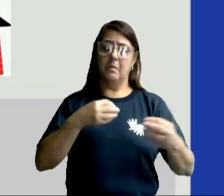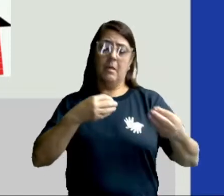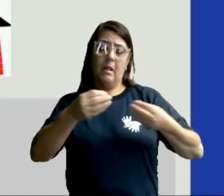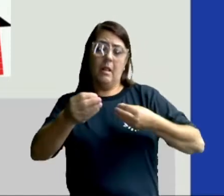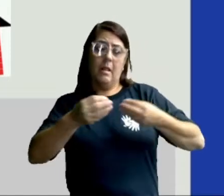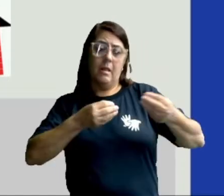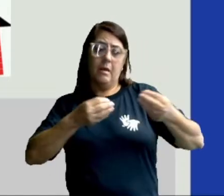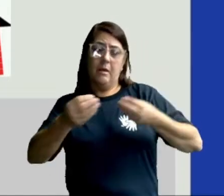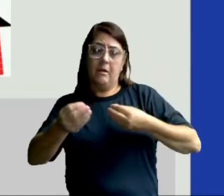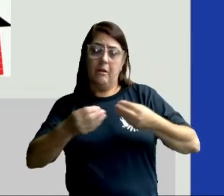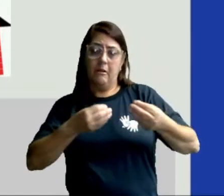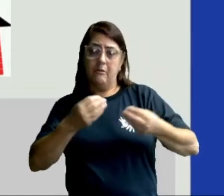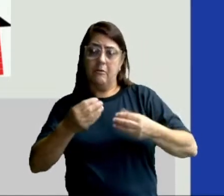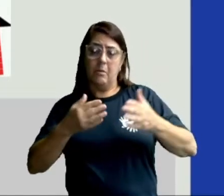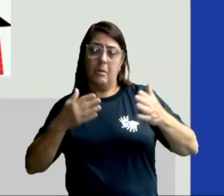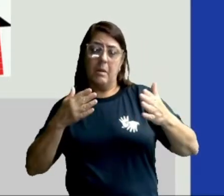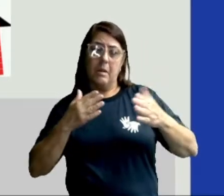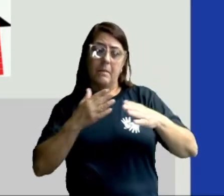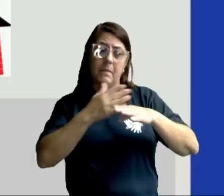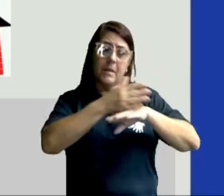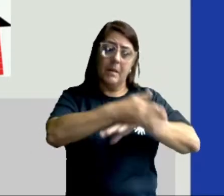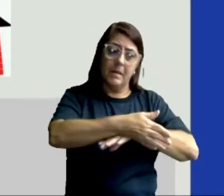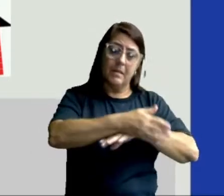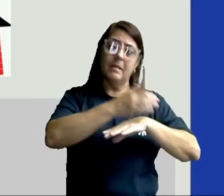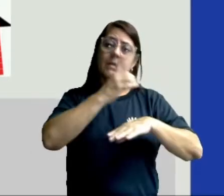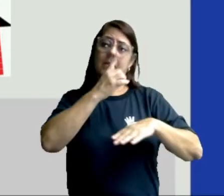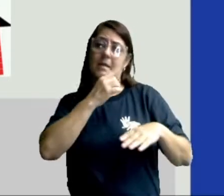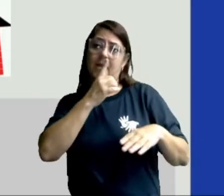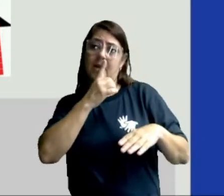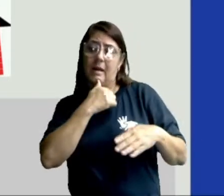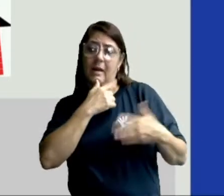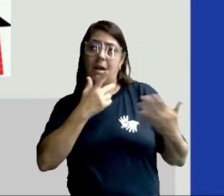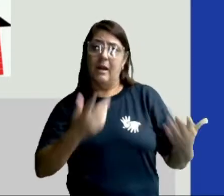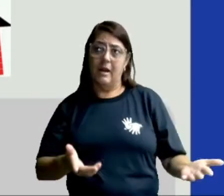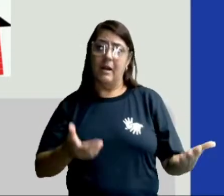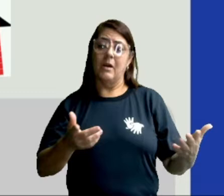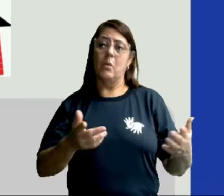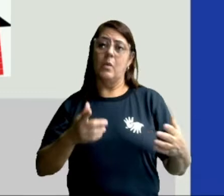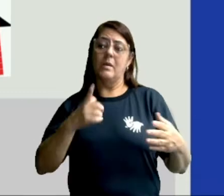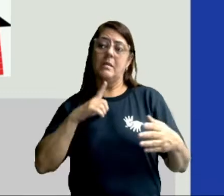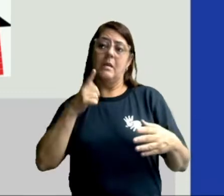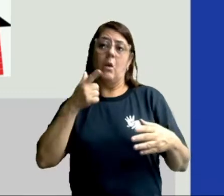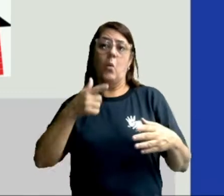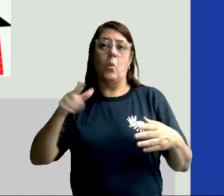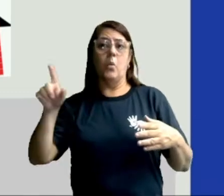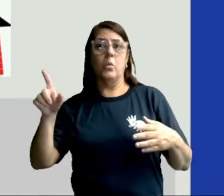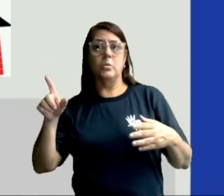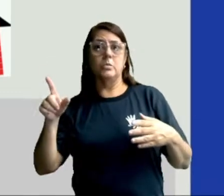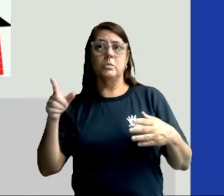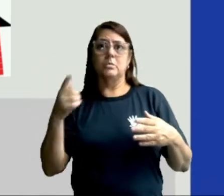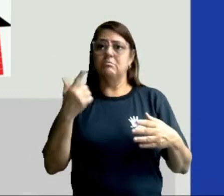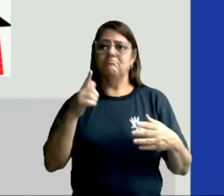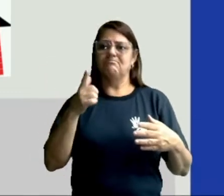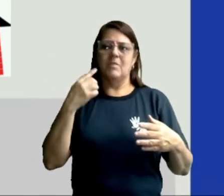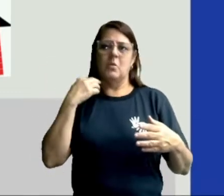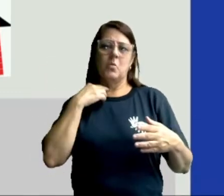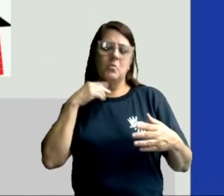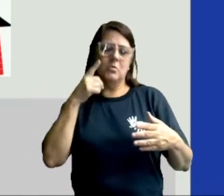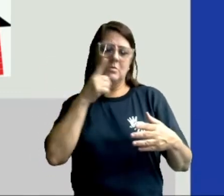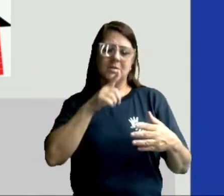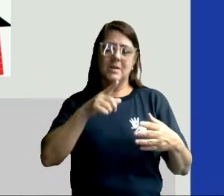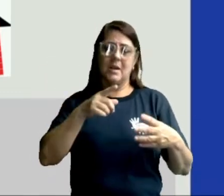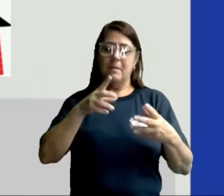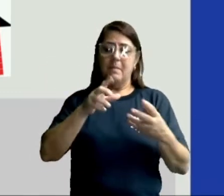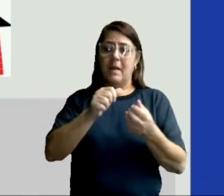permeáveis, ou seja, que permitem a passagem de água, a água consegue atravessar aquele material, como, por exemplo, uma